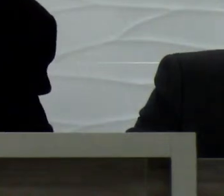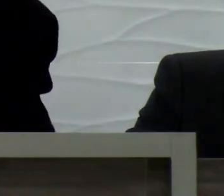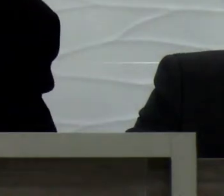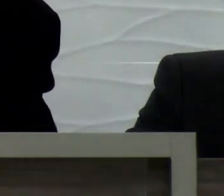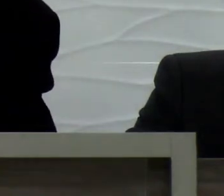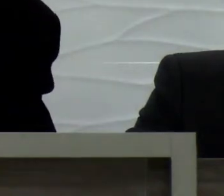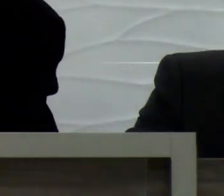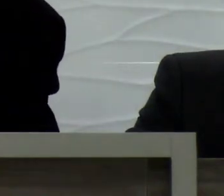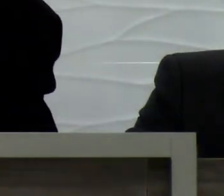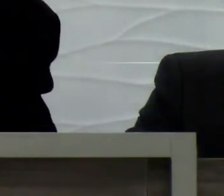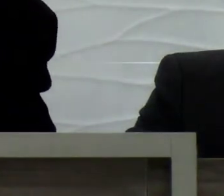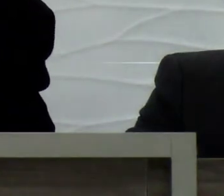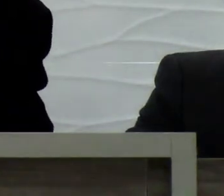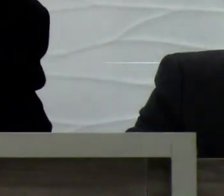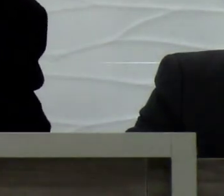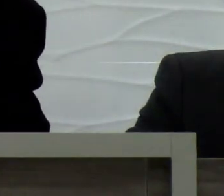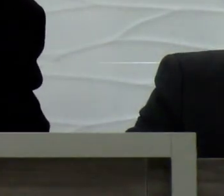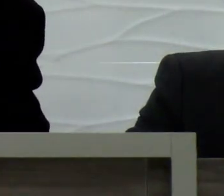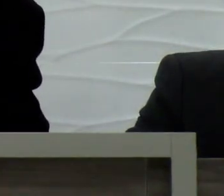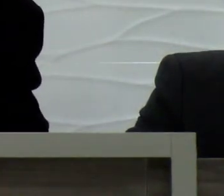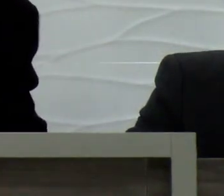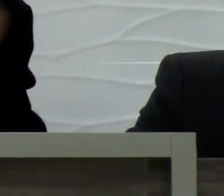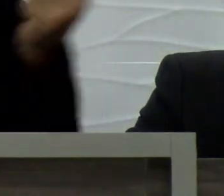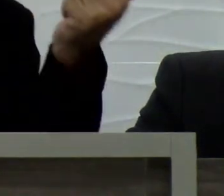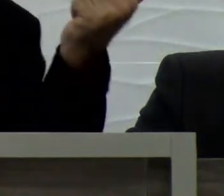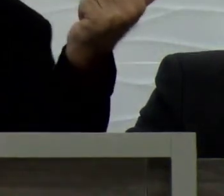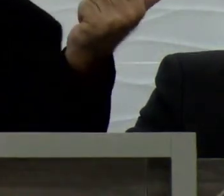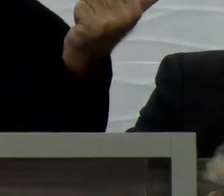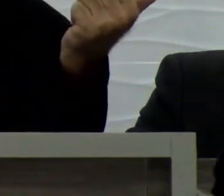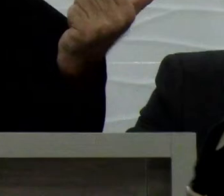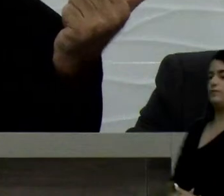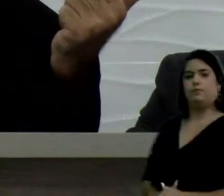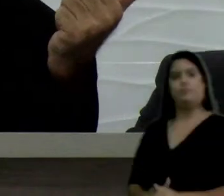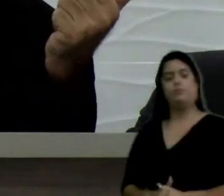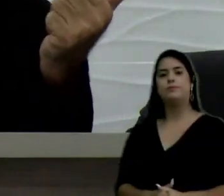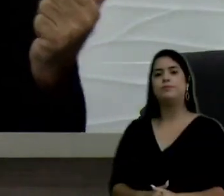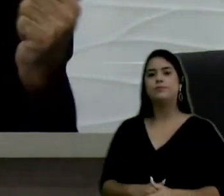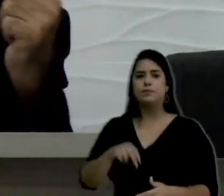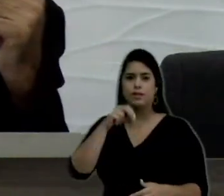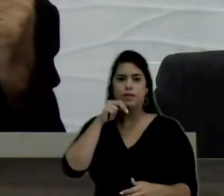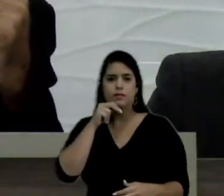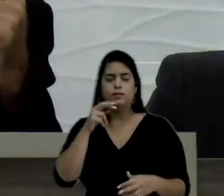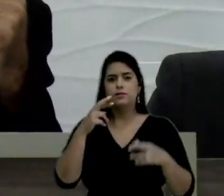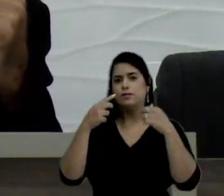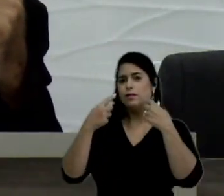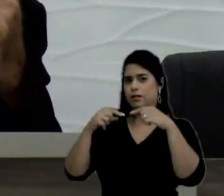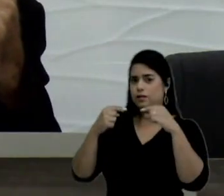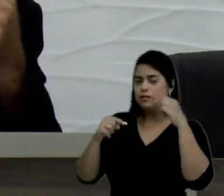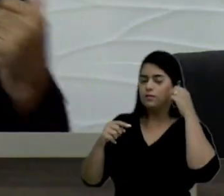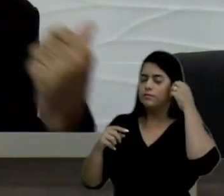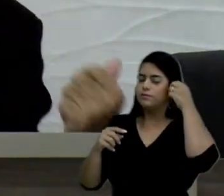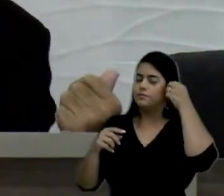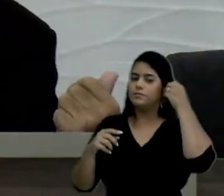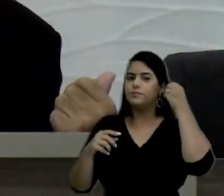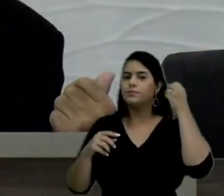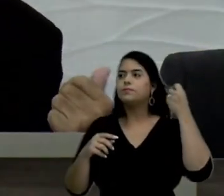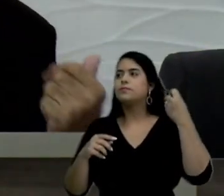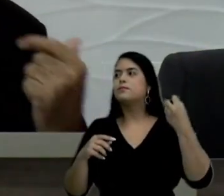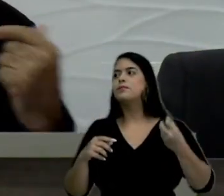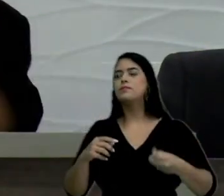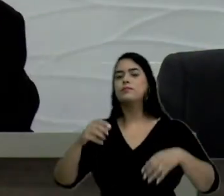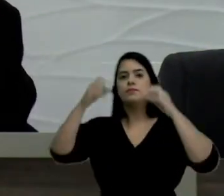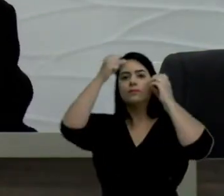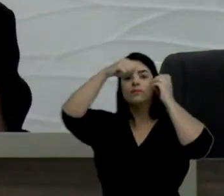quando for do assunto quando quando é quem tá falando n reclamo Por exemplo quando F do assunto padre tá falando se di que vai me reclama